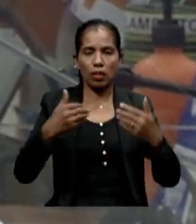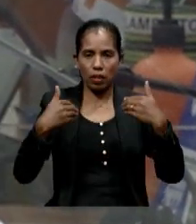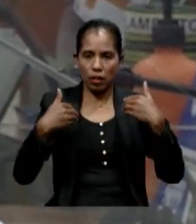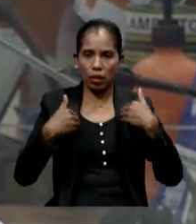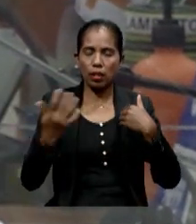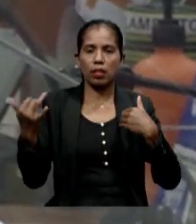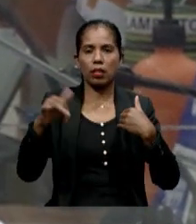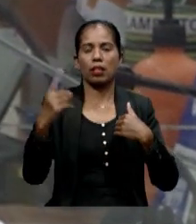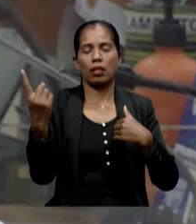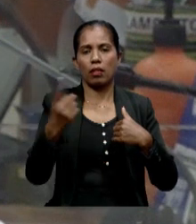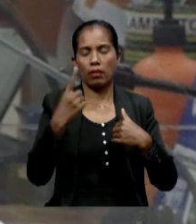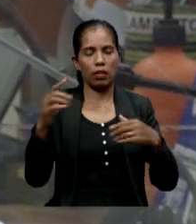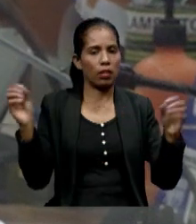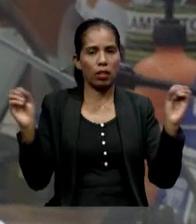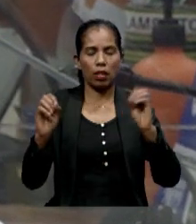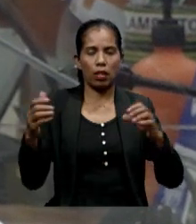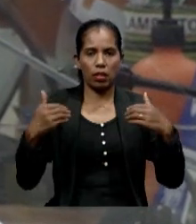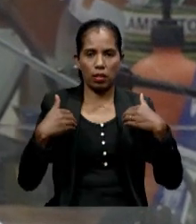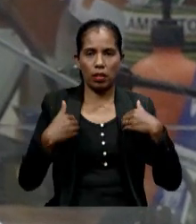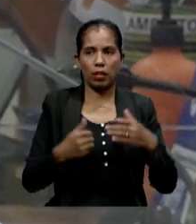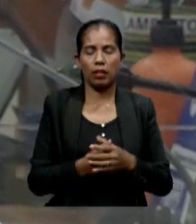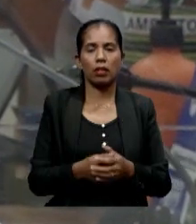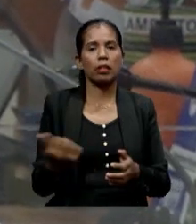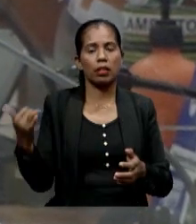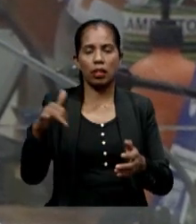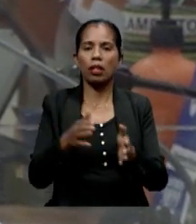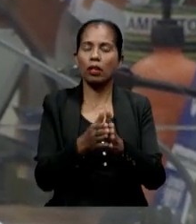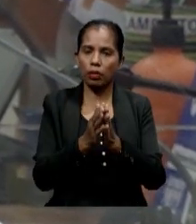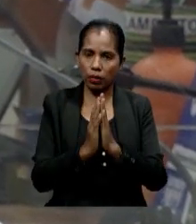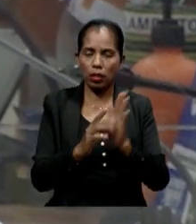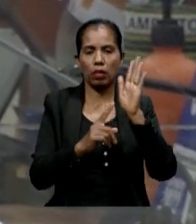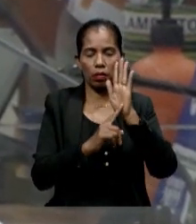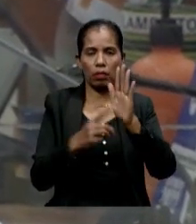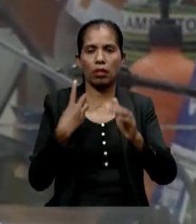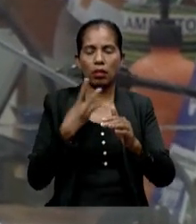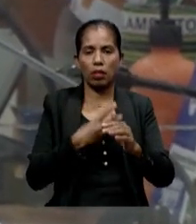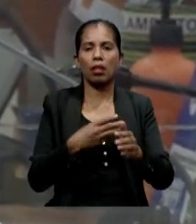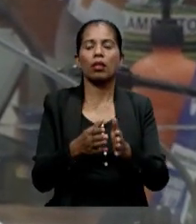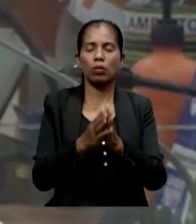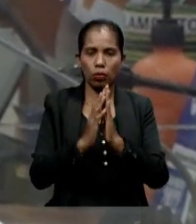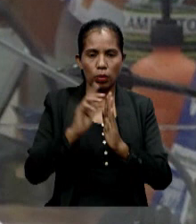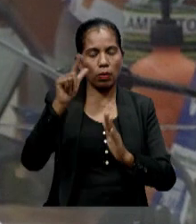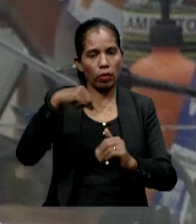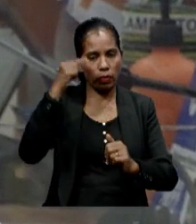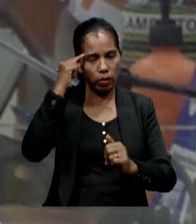Sira na fatin la heta. Lebe ite ne sir kusu ma hato o mai ami, at kusu ba gobernu,